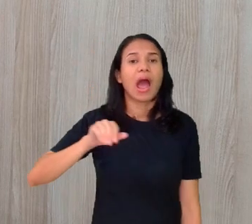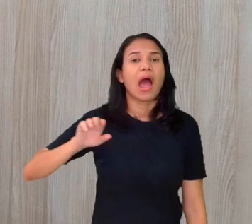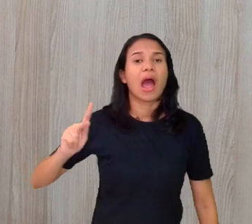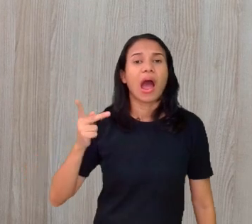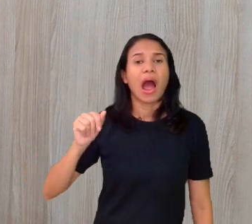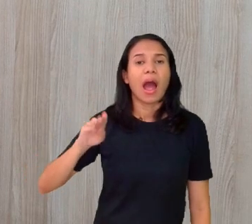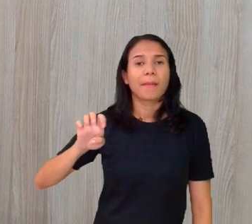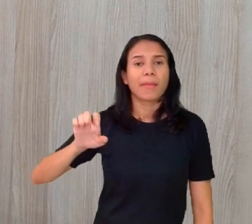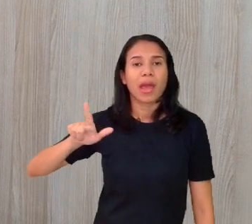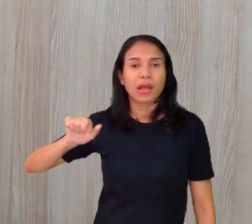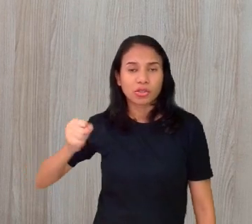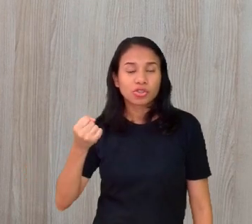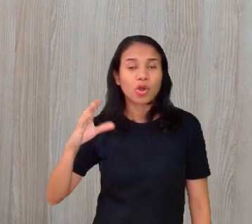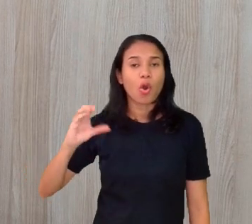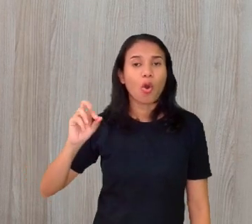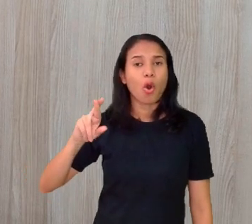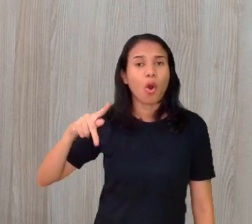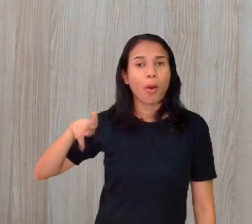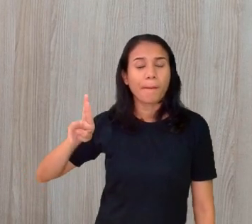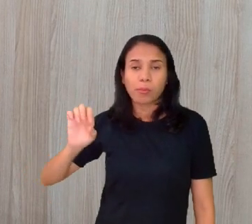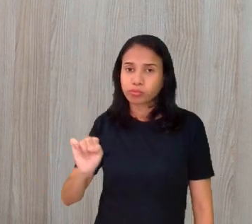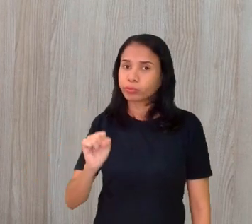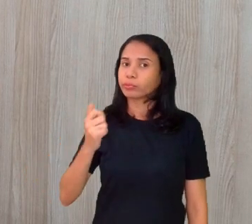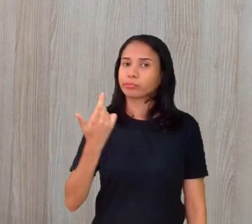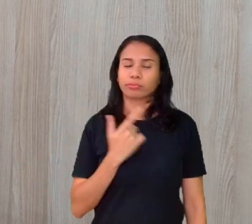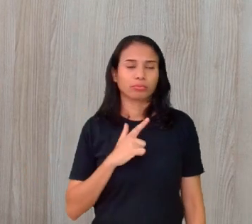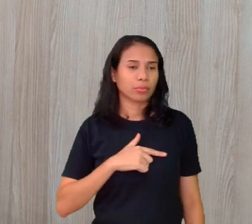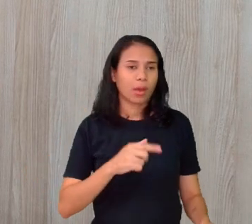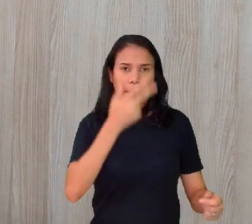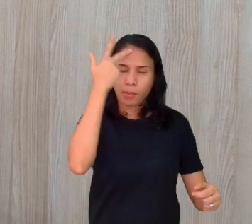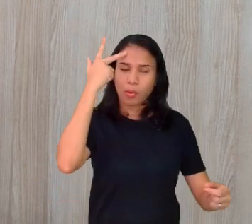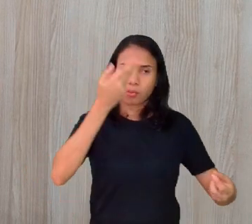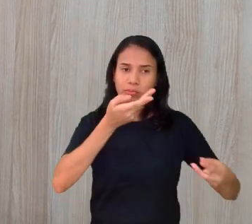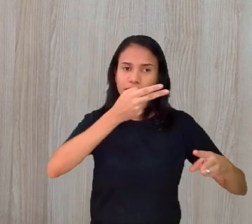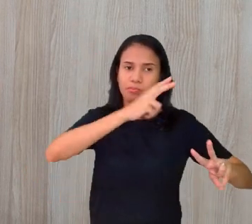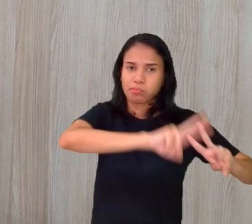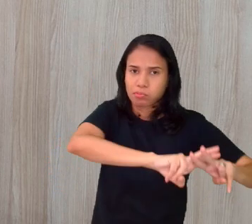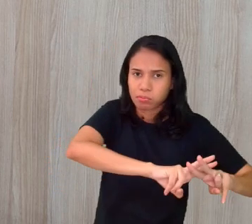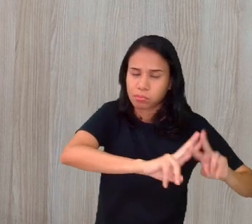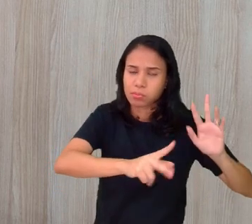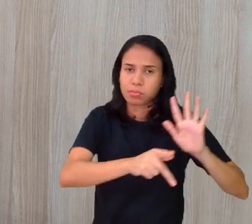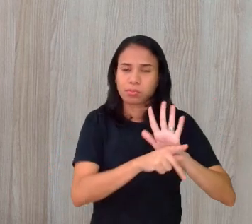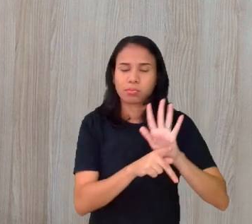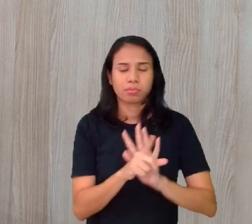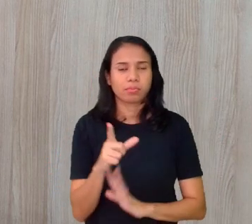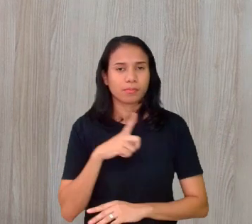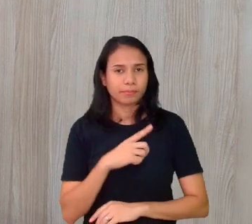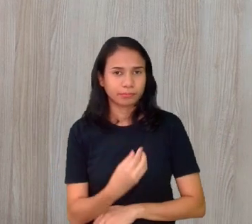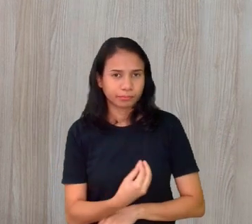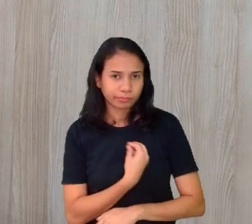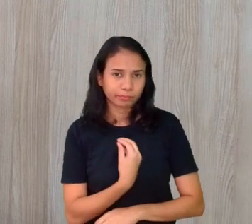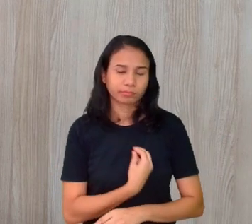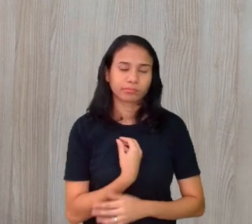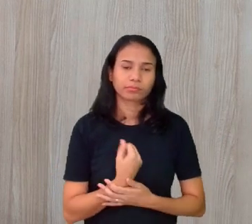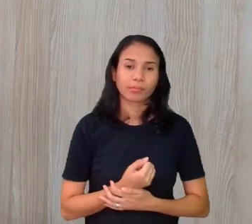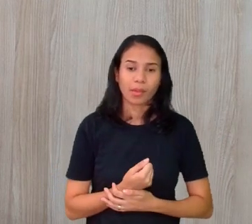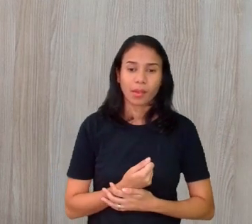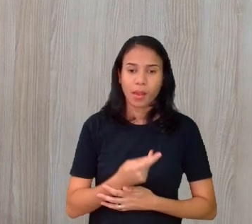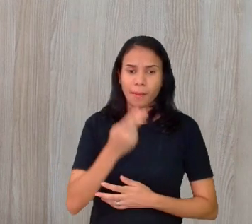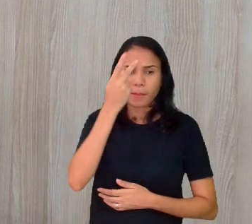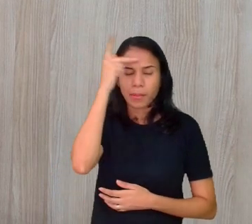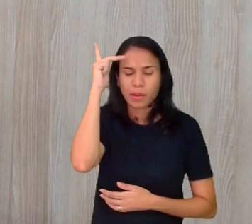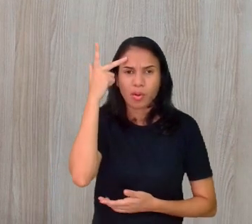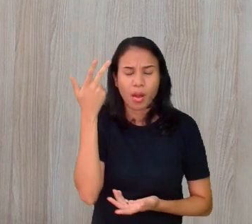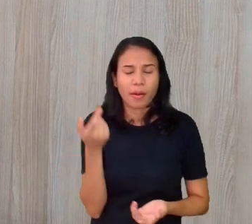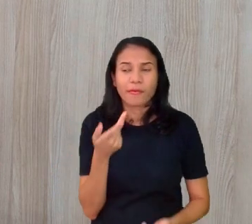toda pessoa acusada de algum crime ela tem de responder em liberdade, salvo algumas exceções. Então o cara era acusado